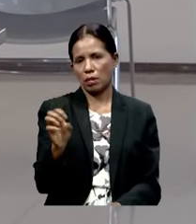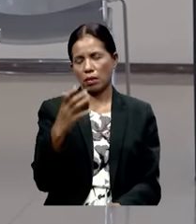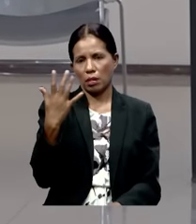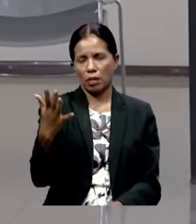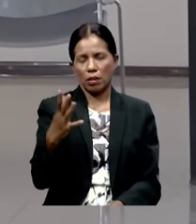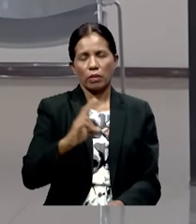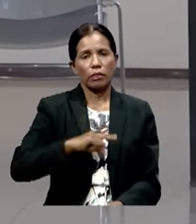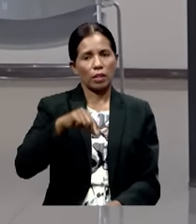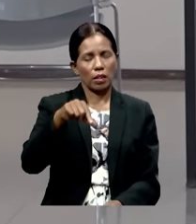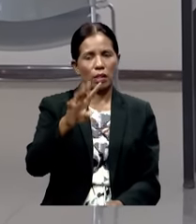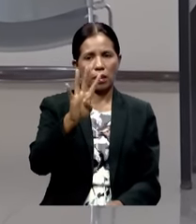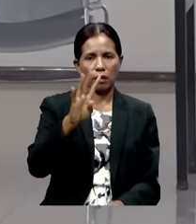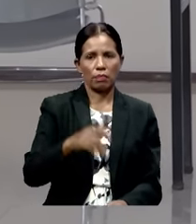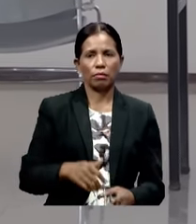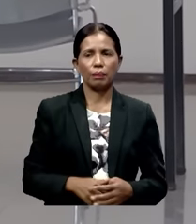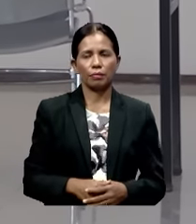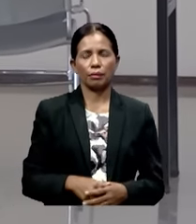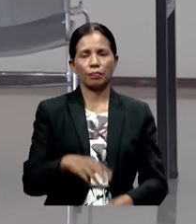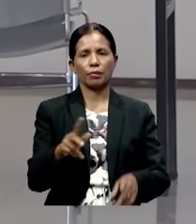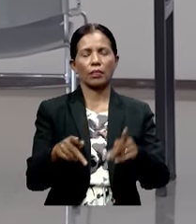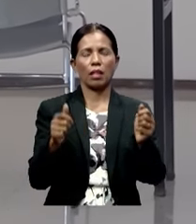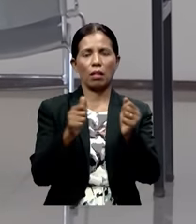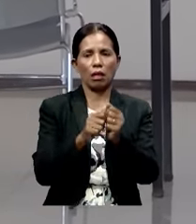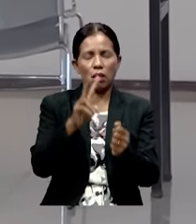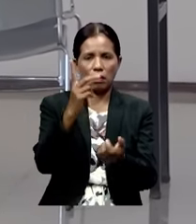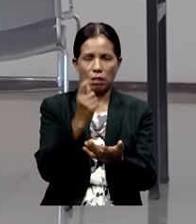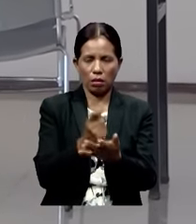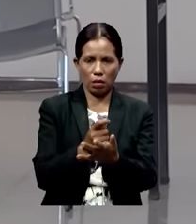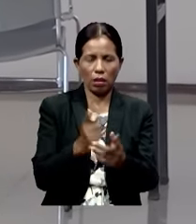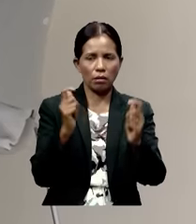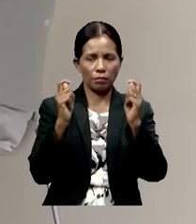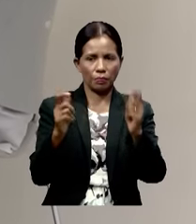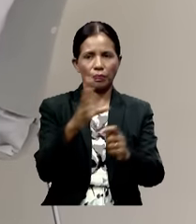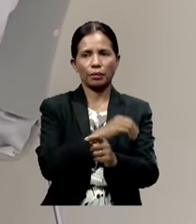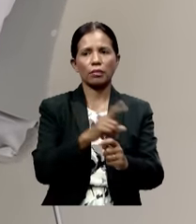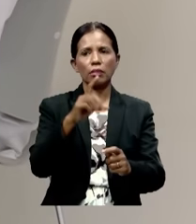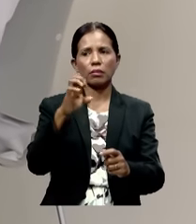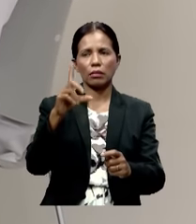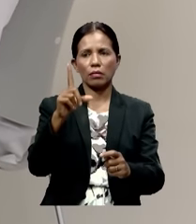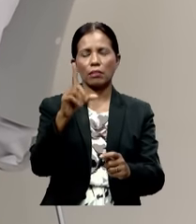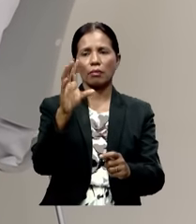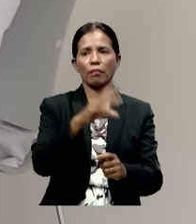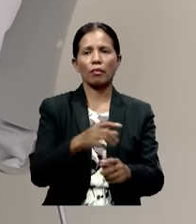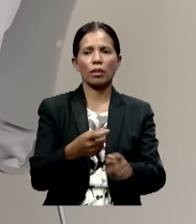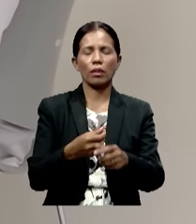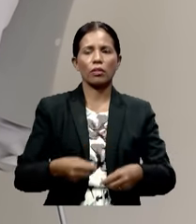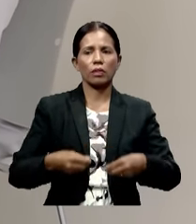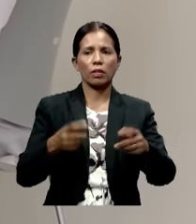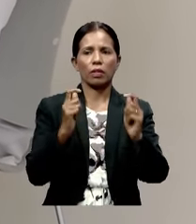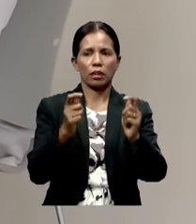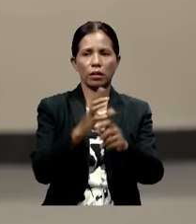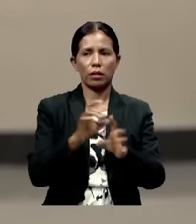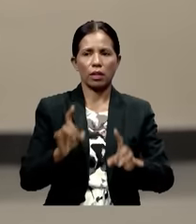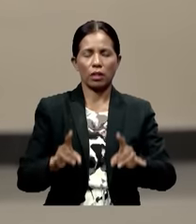ida novi kekehat. Candidato Rihun Ruané tuirou na teste oral e a Leli, nebe fo teste hos equipa Zuri